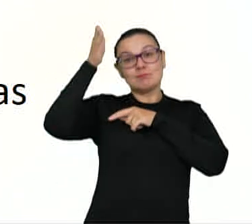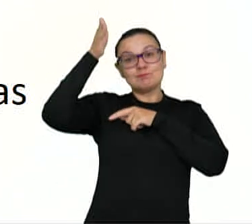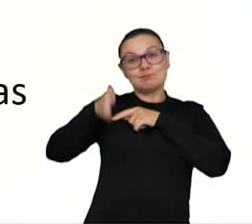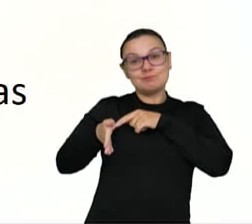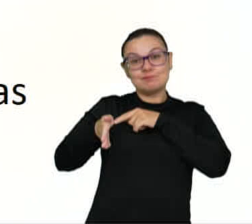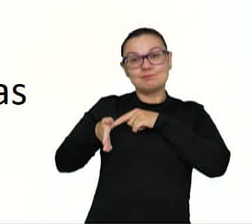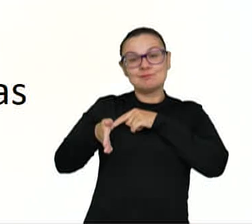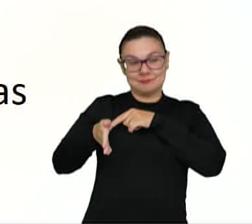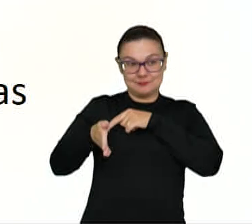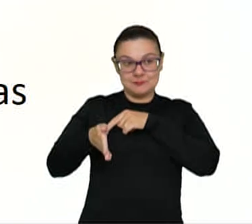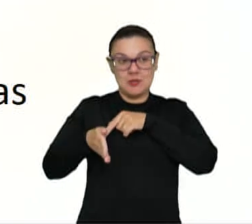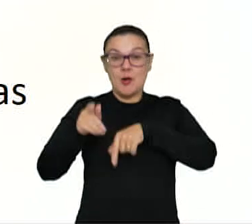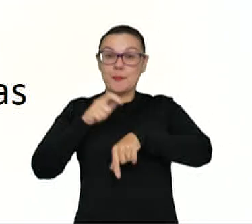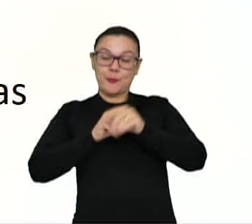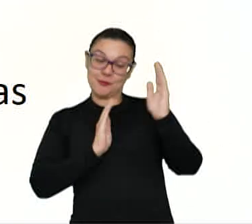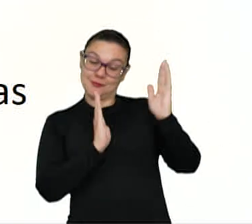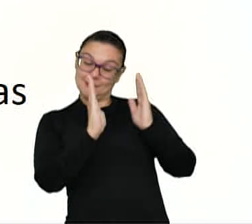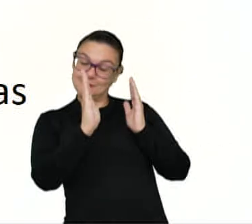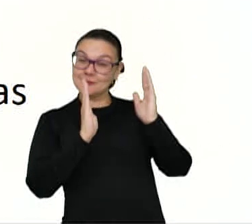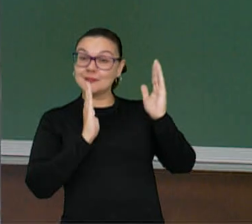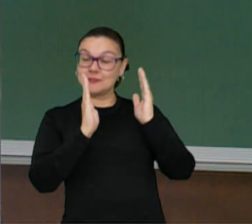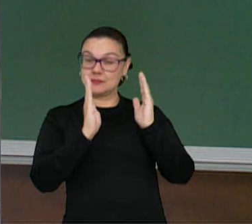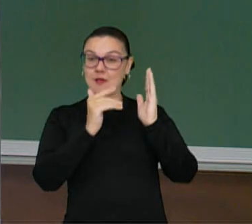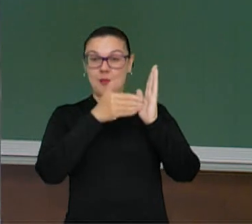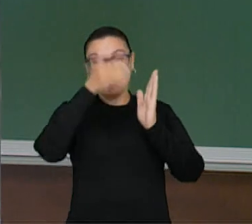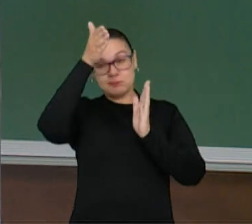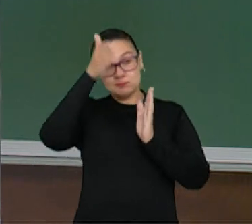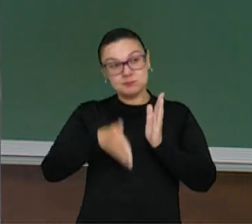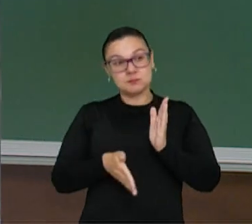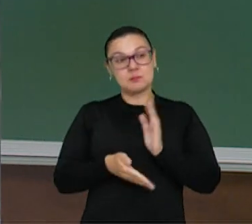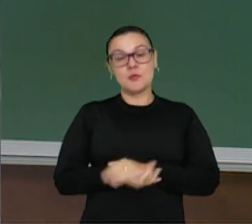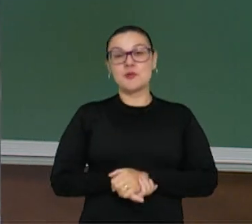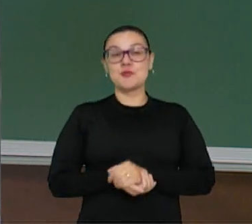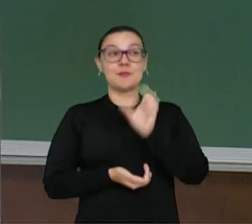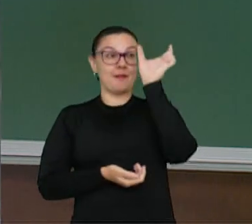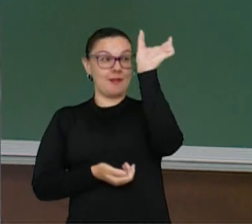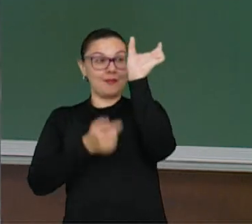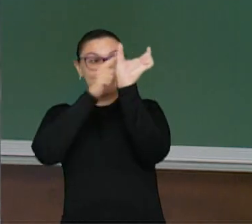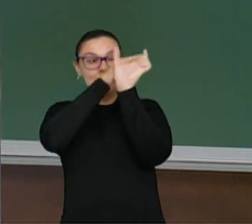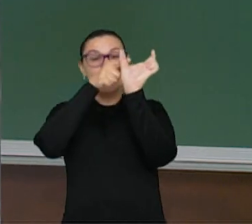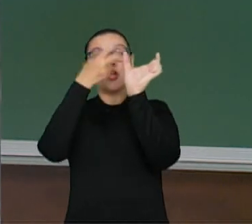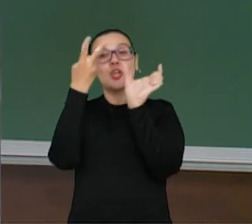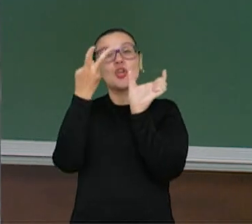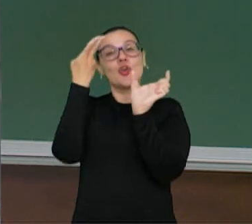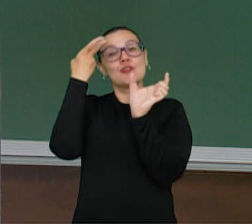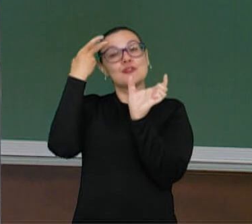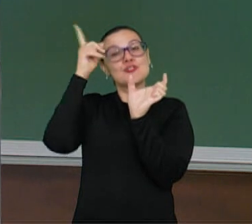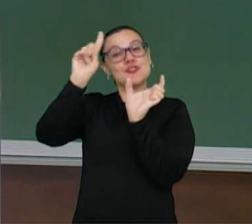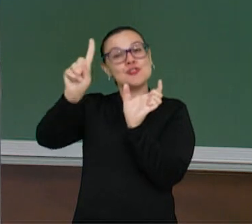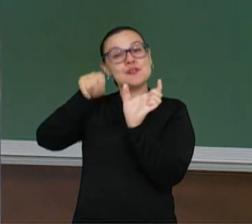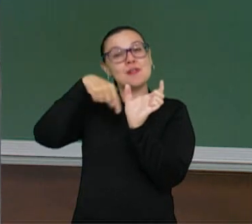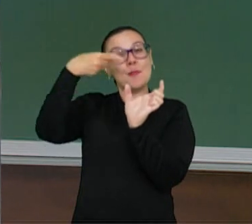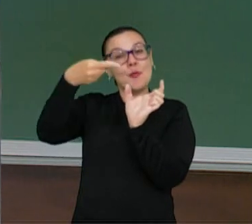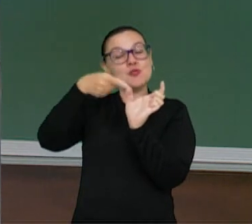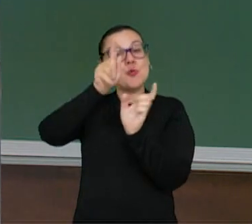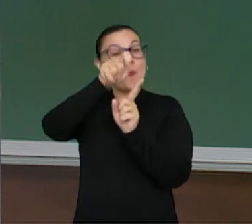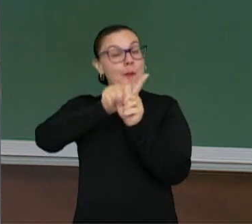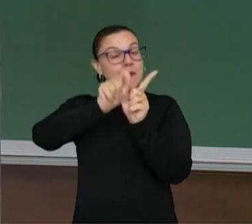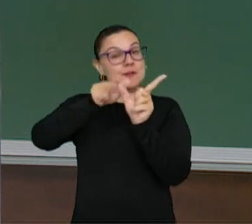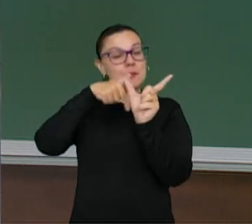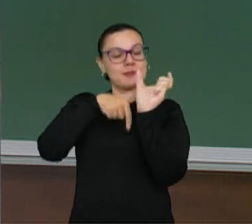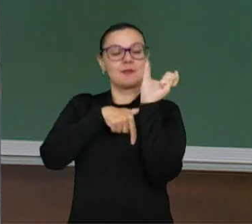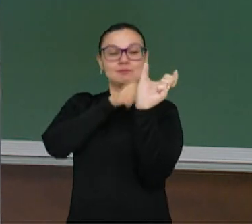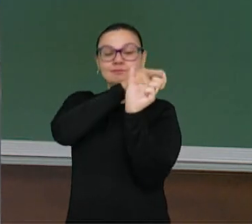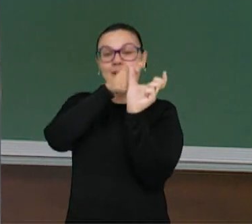outro, estabelecer um tempo cronológico nessa calha, né? 2 dias depois, 1 semana depois, 1 mês